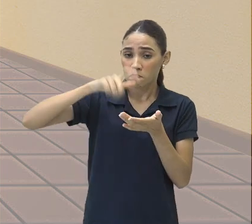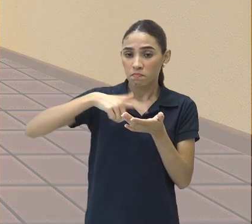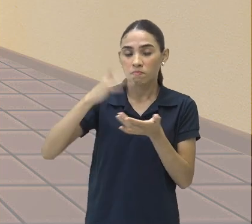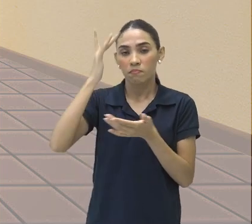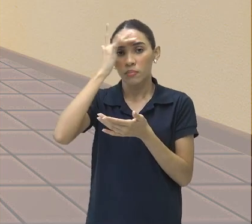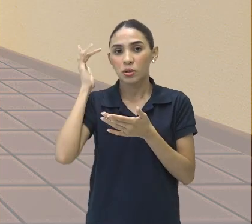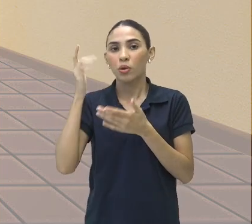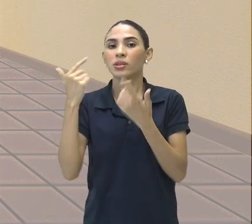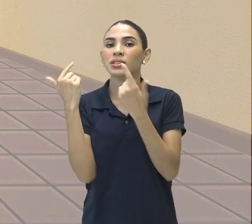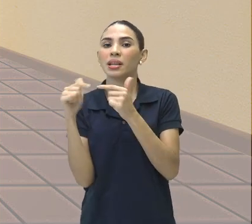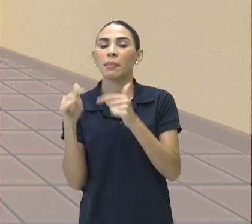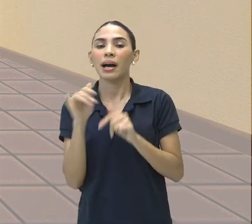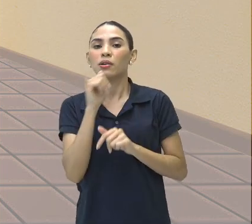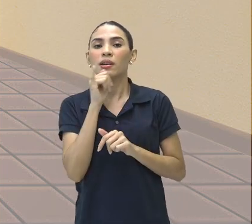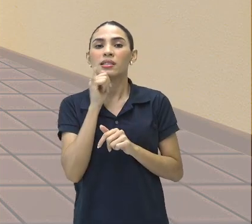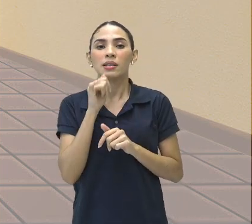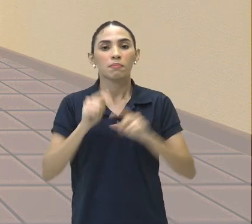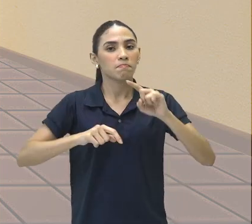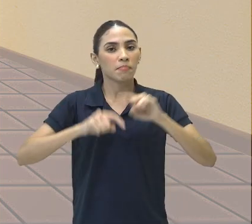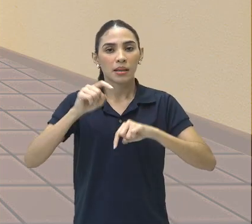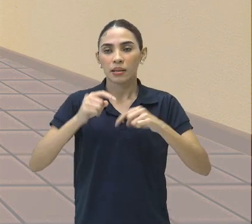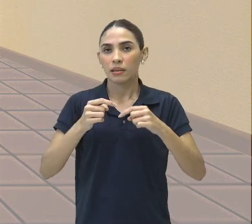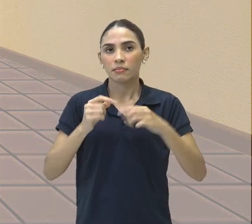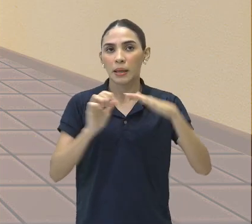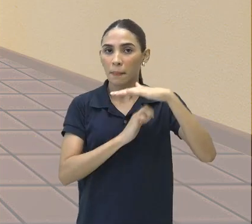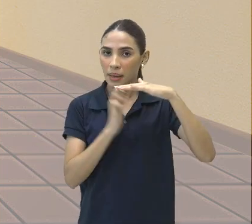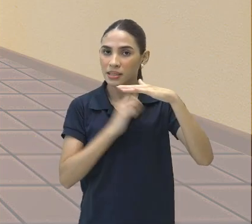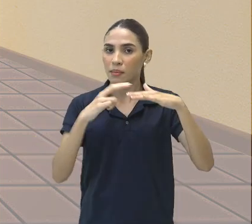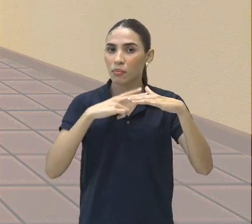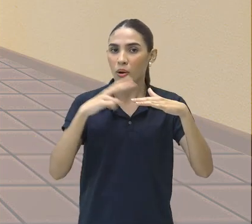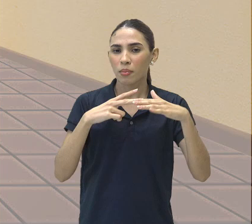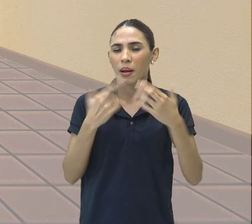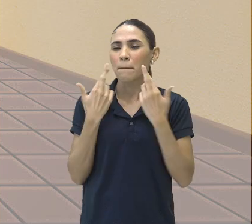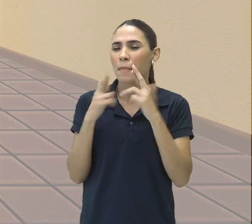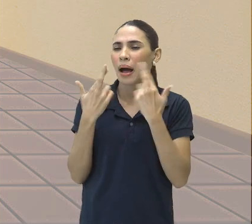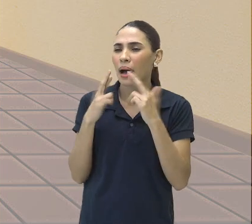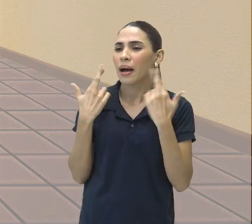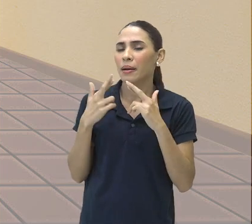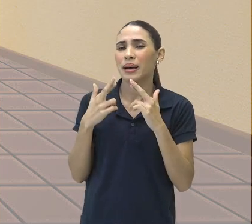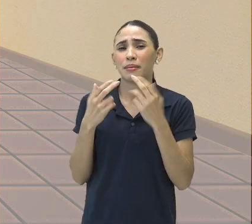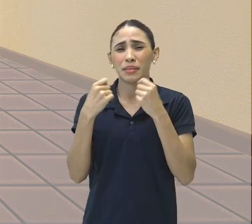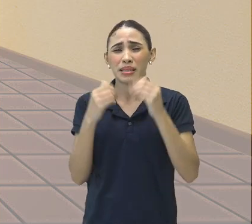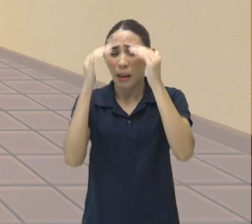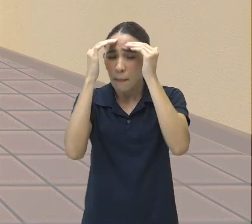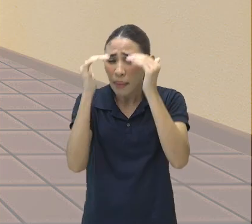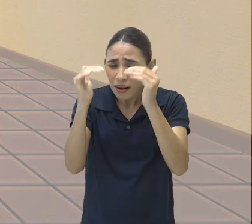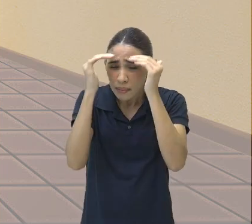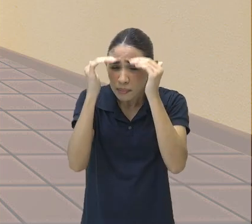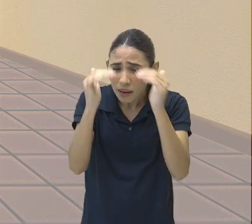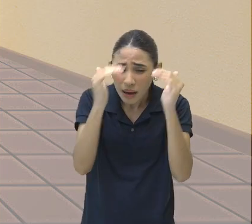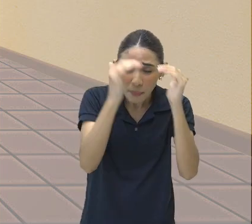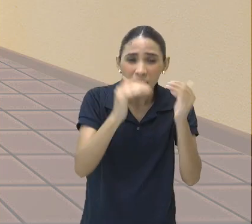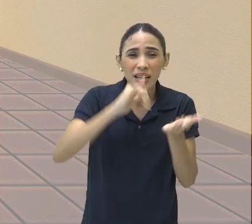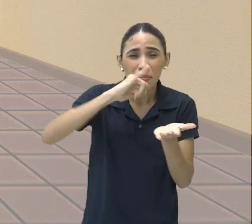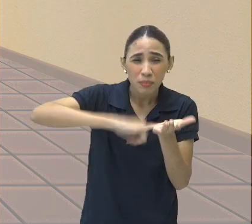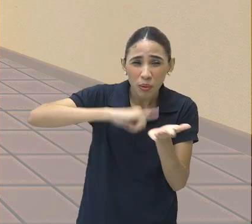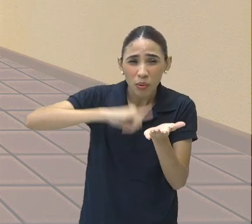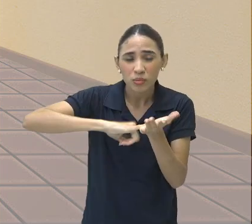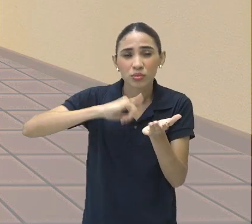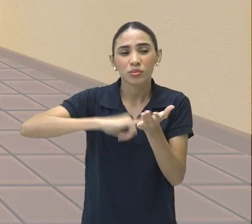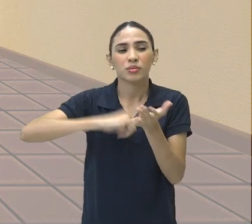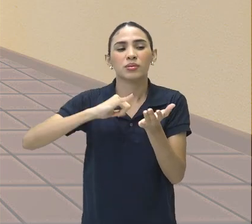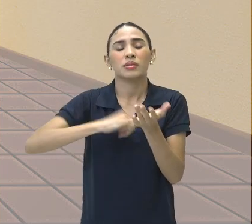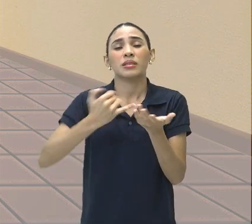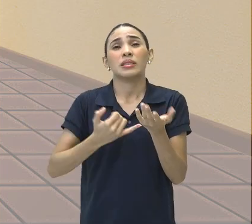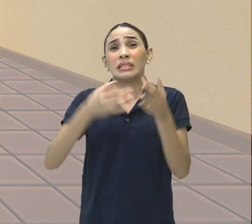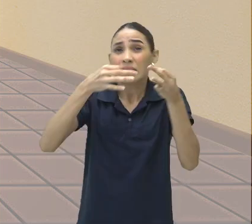que trabalham com um negócio próprio, né, reclamarem muito da questão de ter que cumprir cada meta, cada imposto, e não sei o que, isso aqui